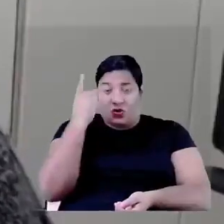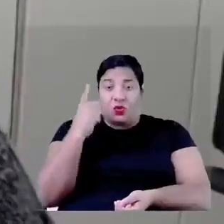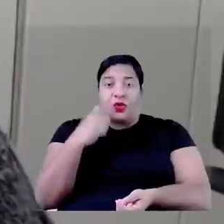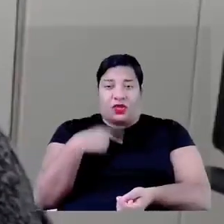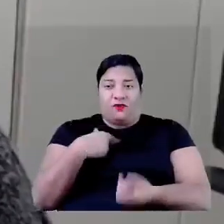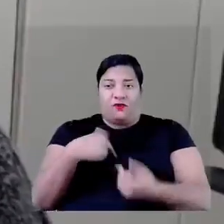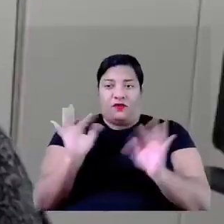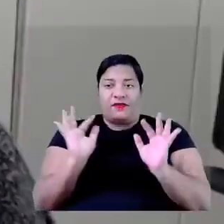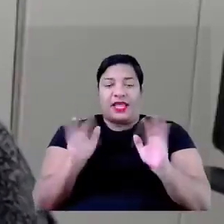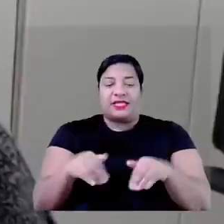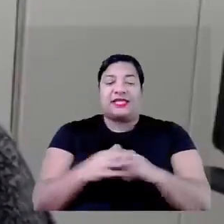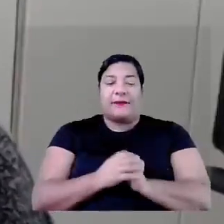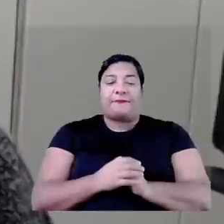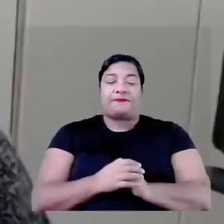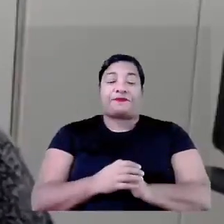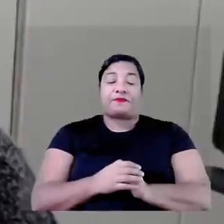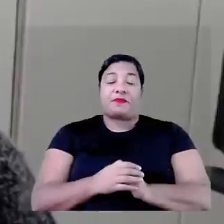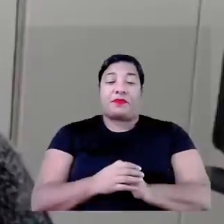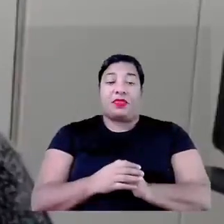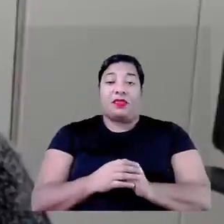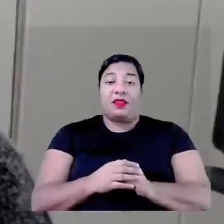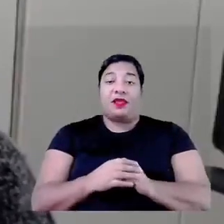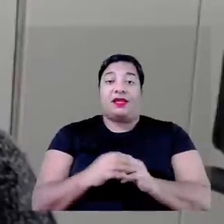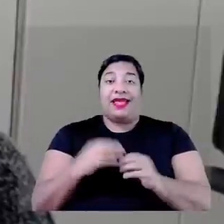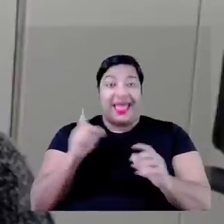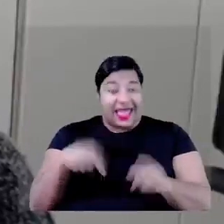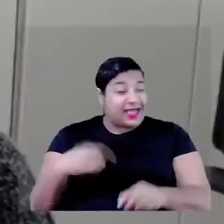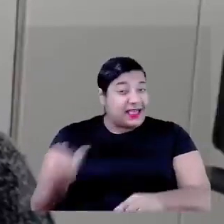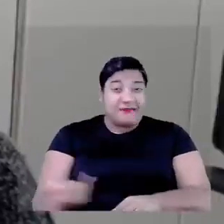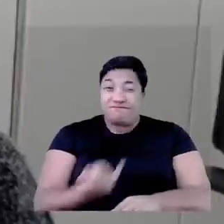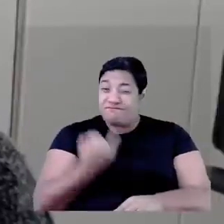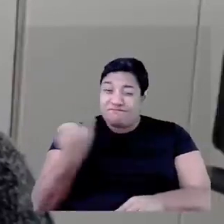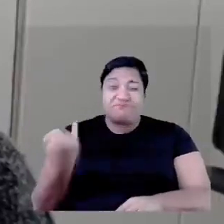fala, o quanto é importante